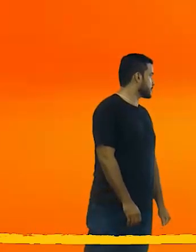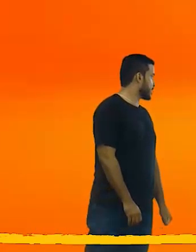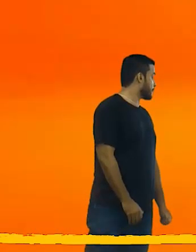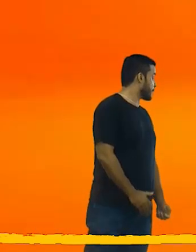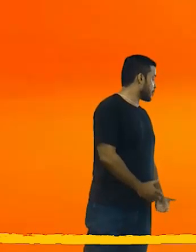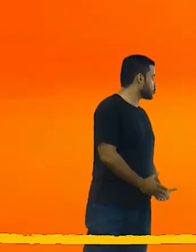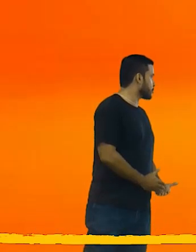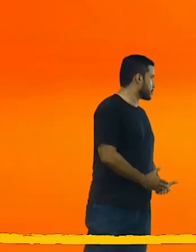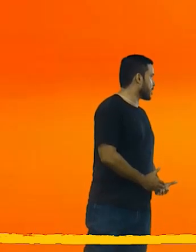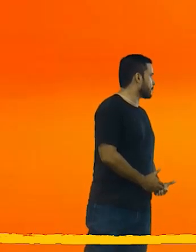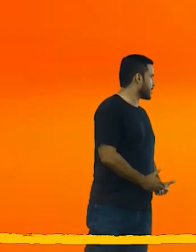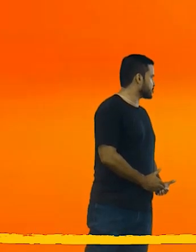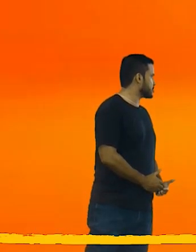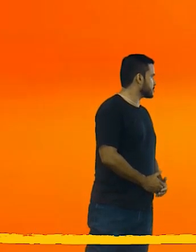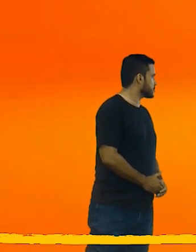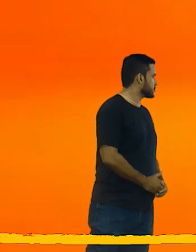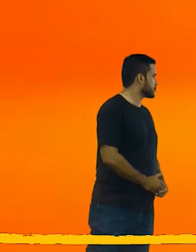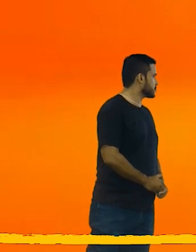deixa eu só,